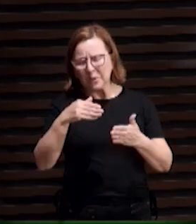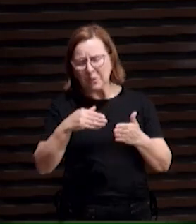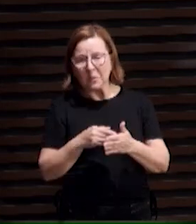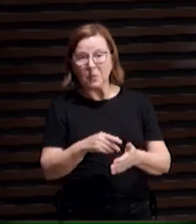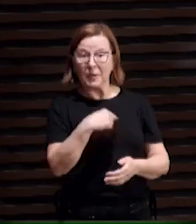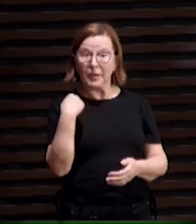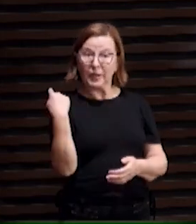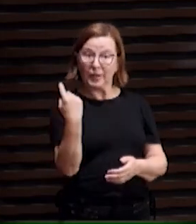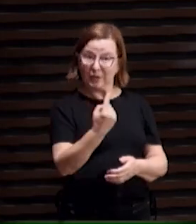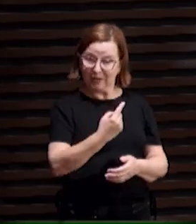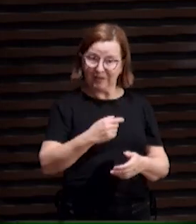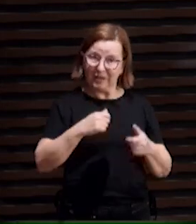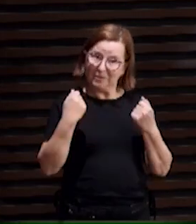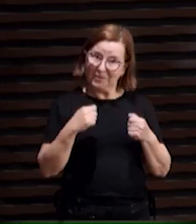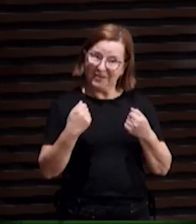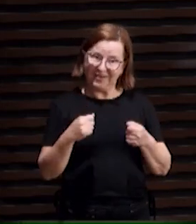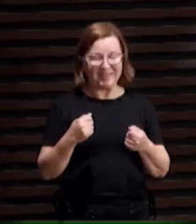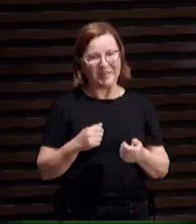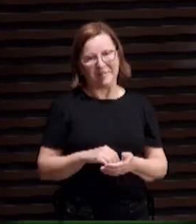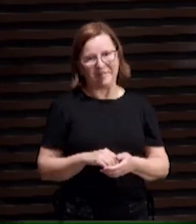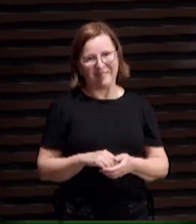seres criados por ele.